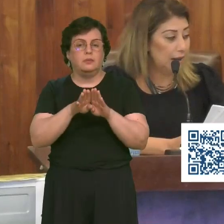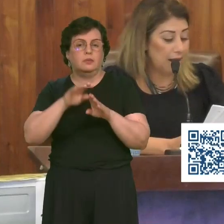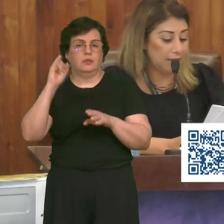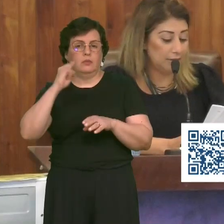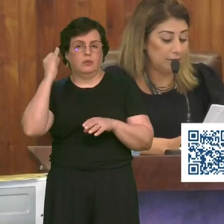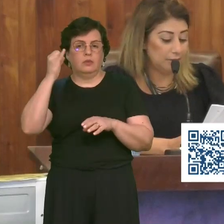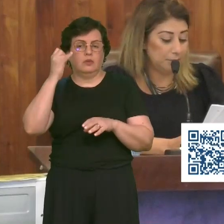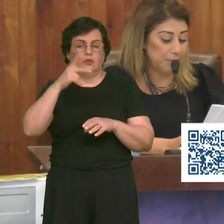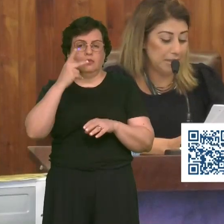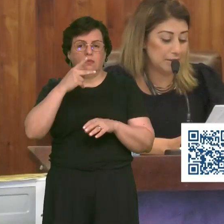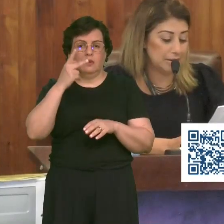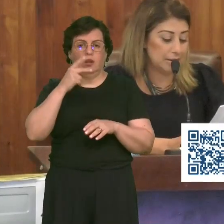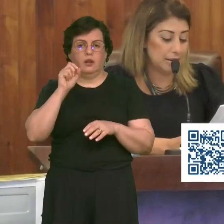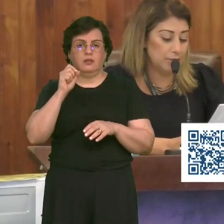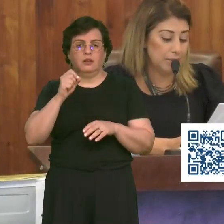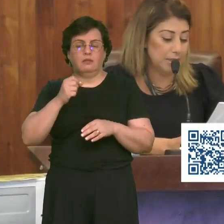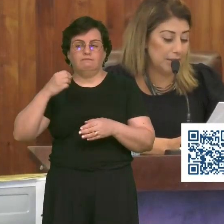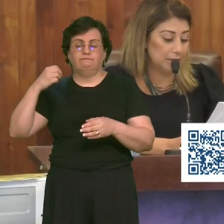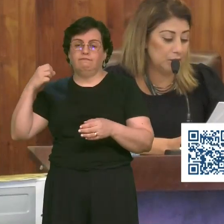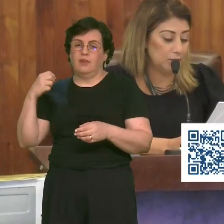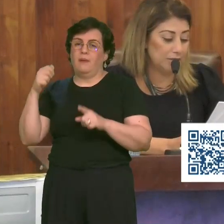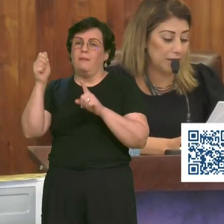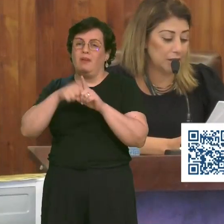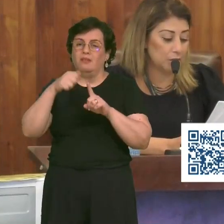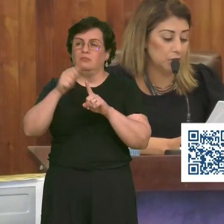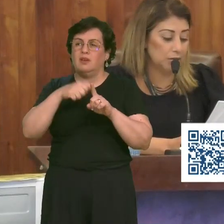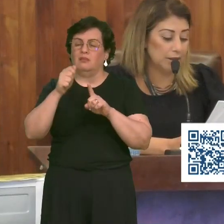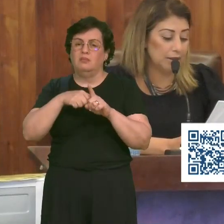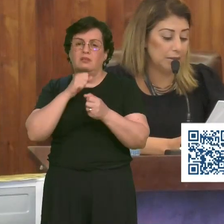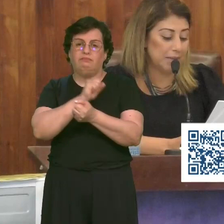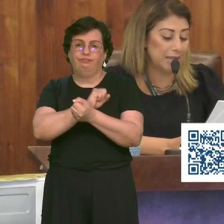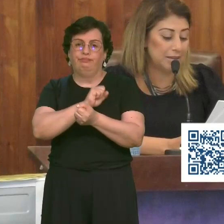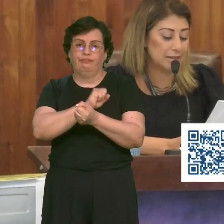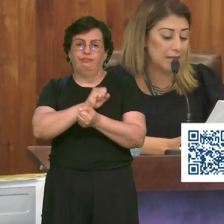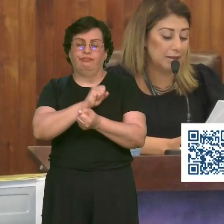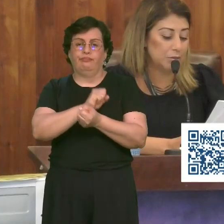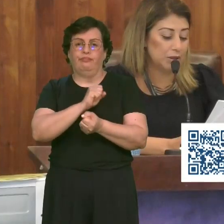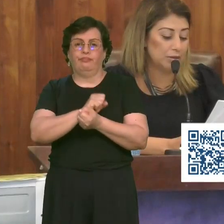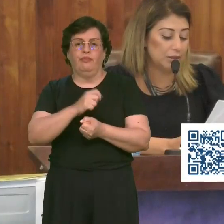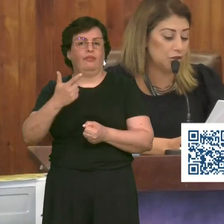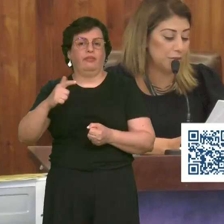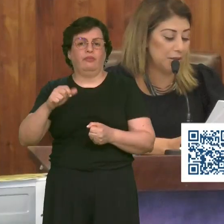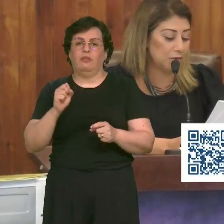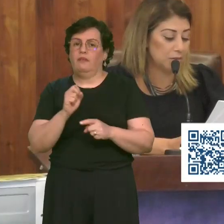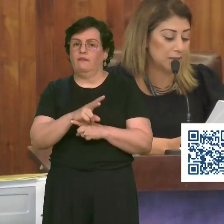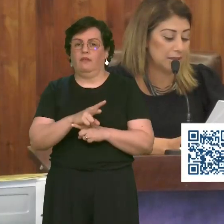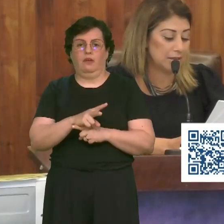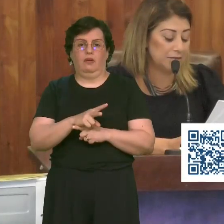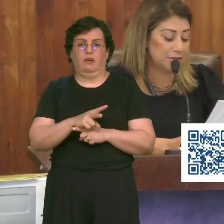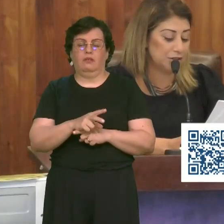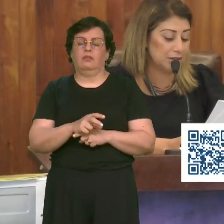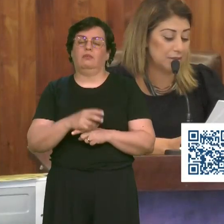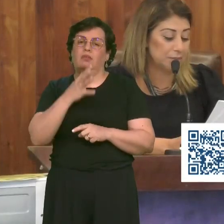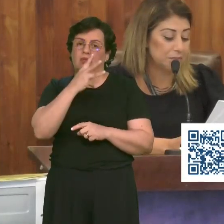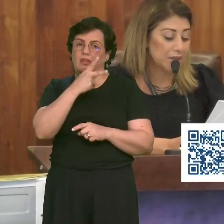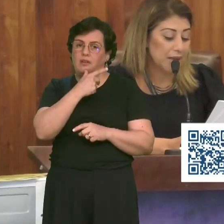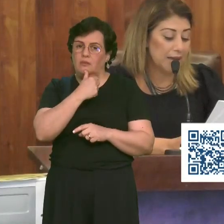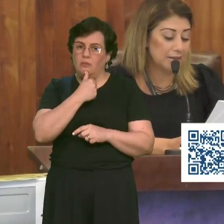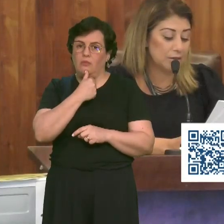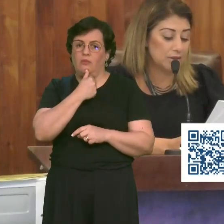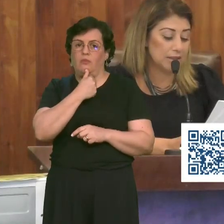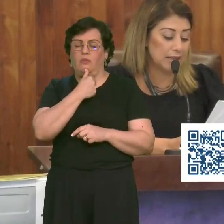que há meses que não é liberada nenhuma vaga acumulando ainda mais a demora no atendimento aos pacientes infantis